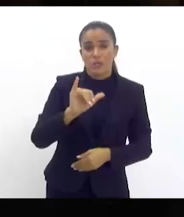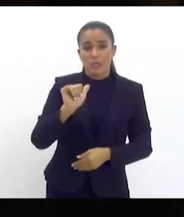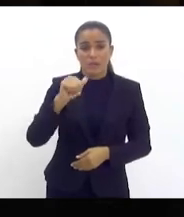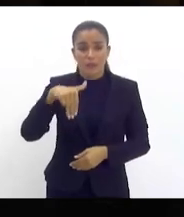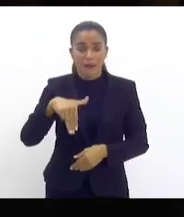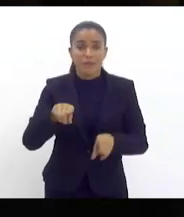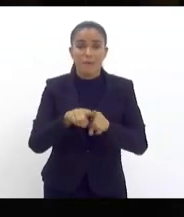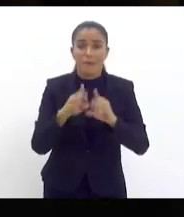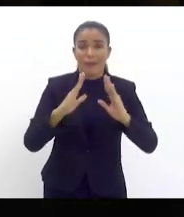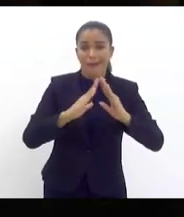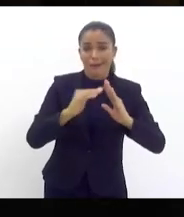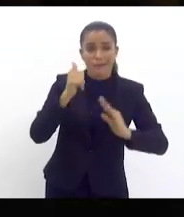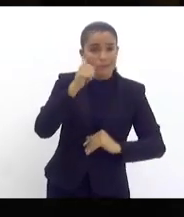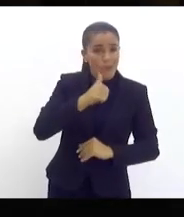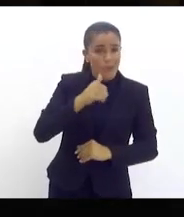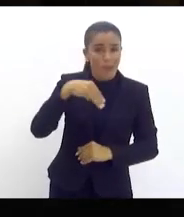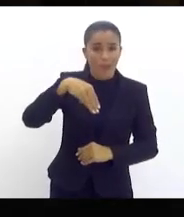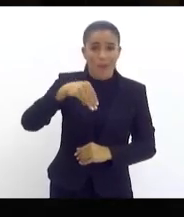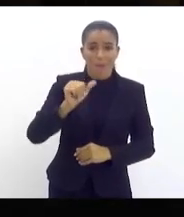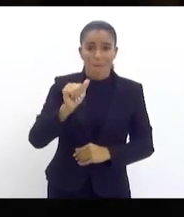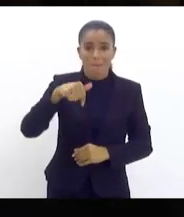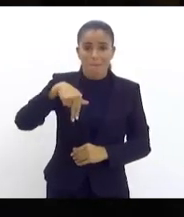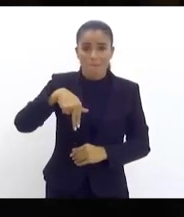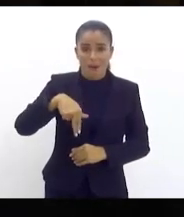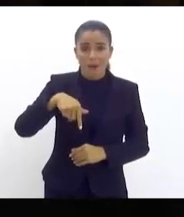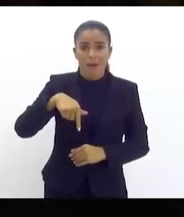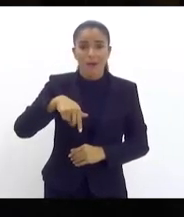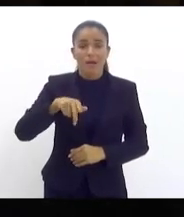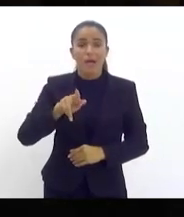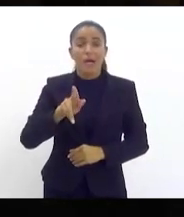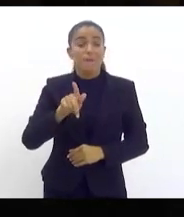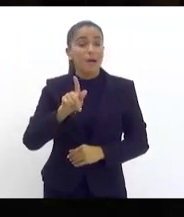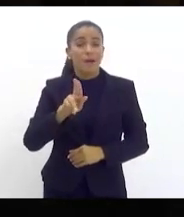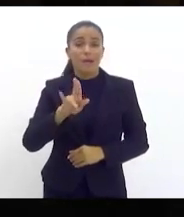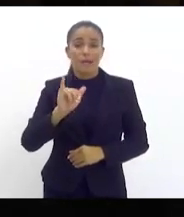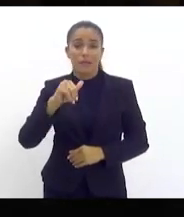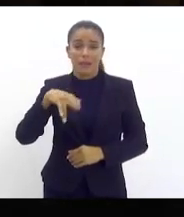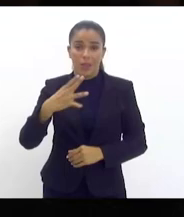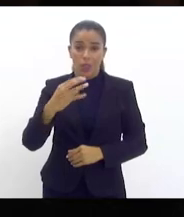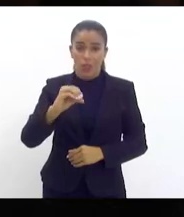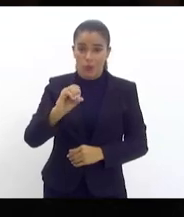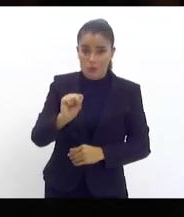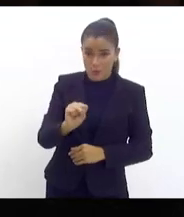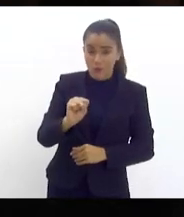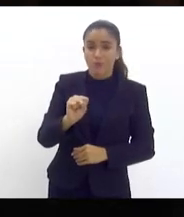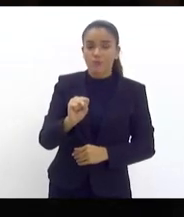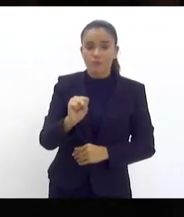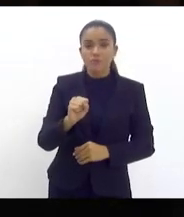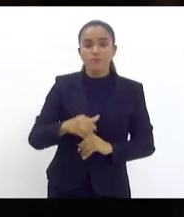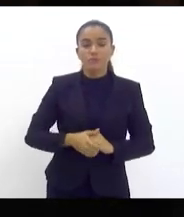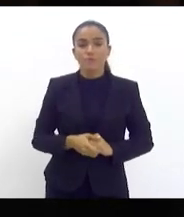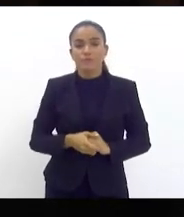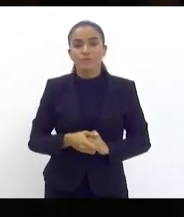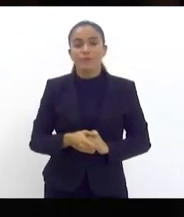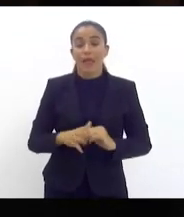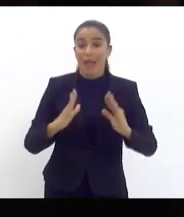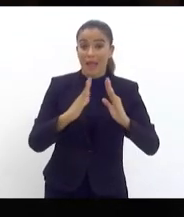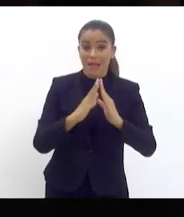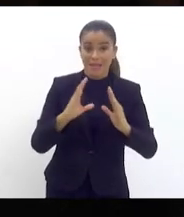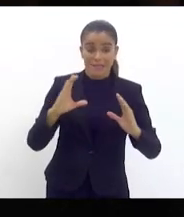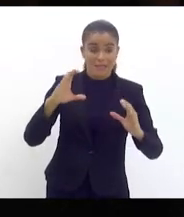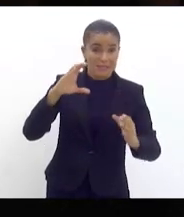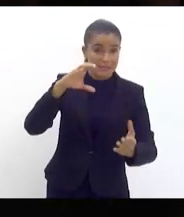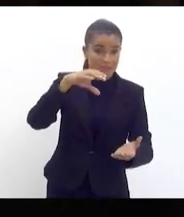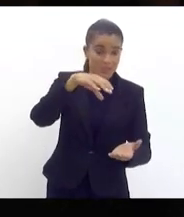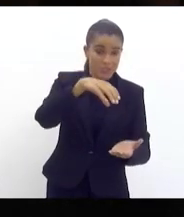de Mulheres de Manguinhos, que a gente possa reconhecer o trabalho feito hoje no âmbito da Casa de Referência da